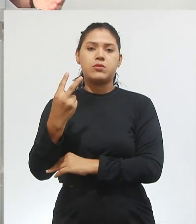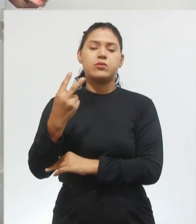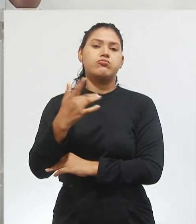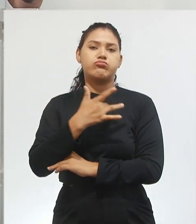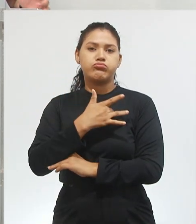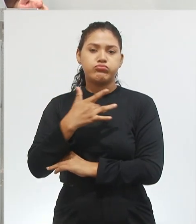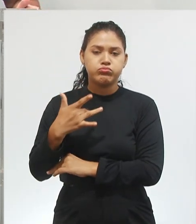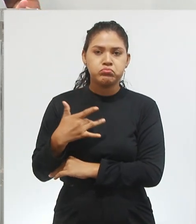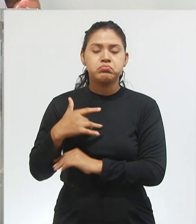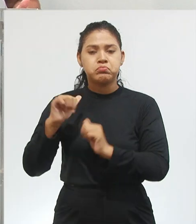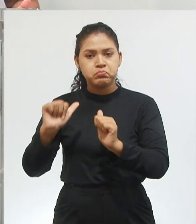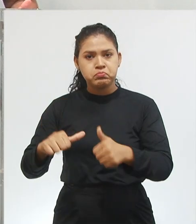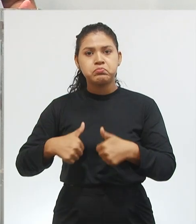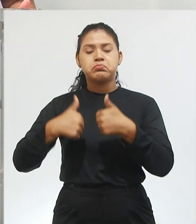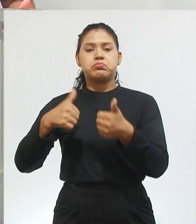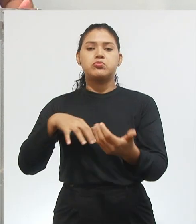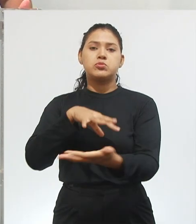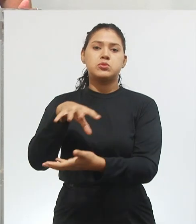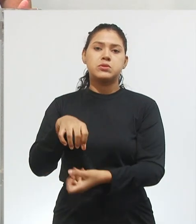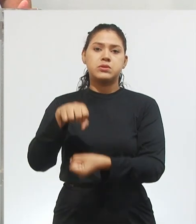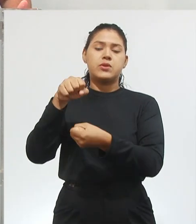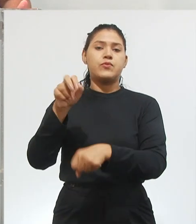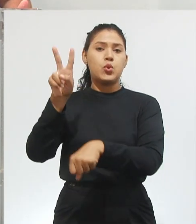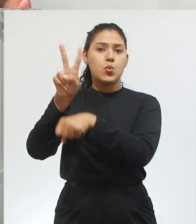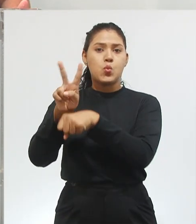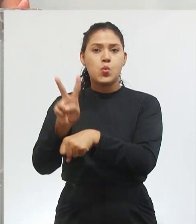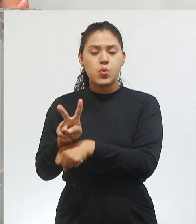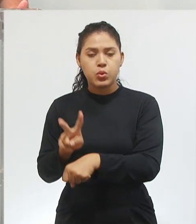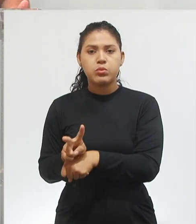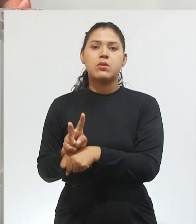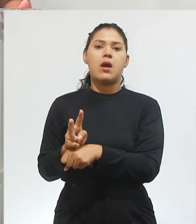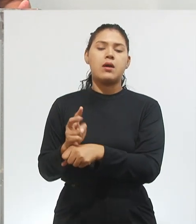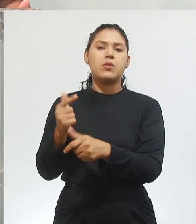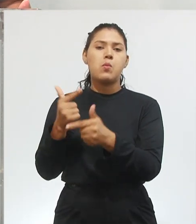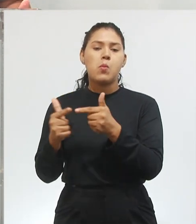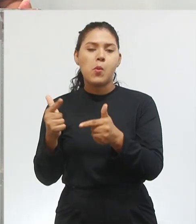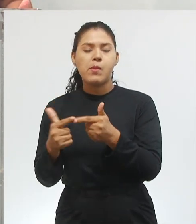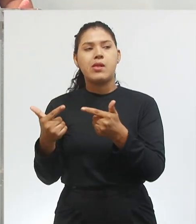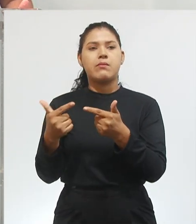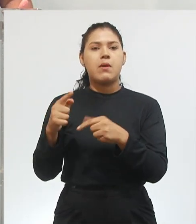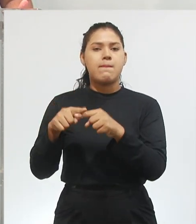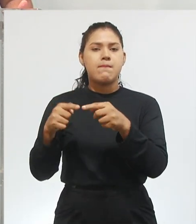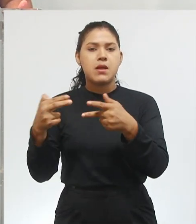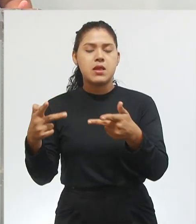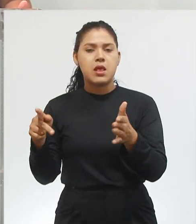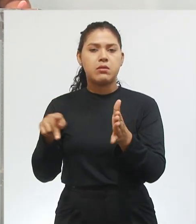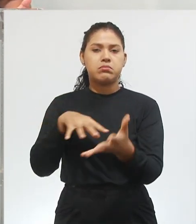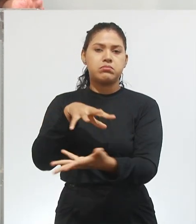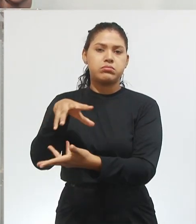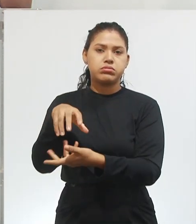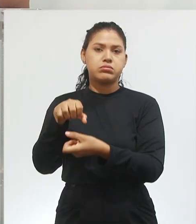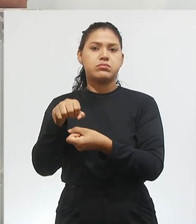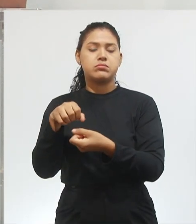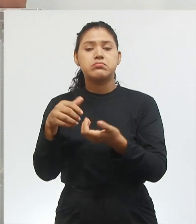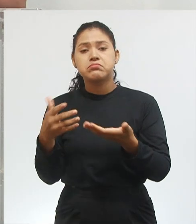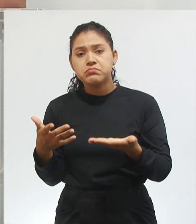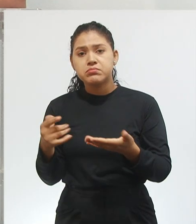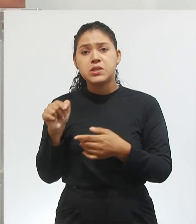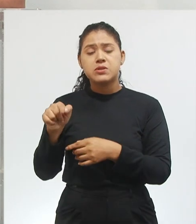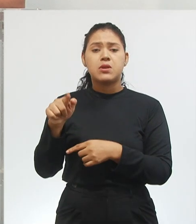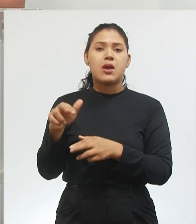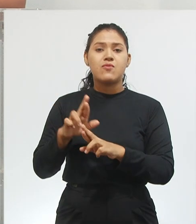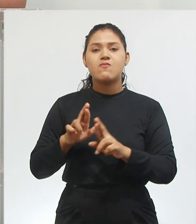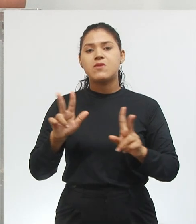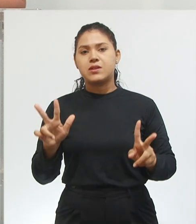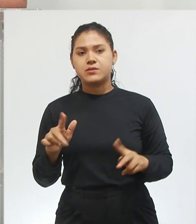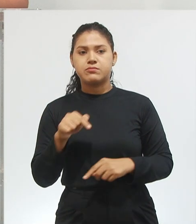contrapartida para garantir ali esse cuidado com a escassez dos recursos que são finitos então perceba que esse é o grande